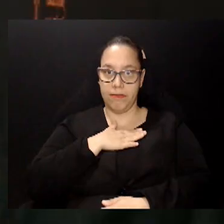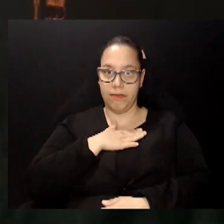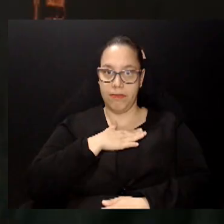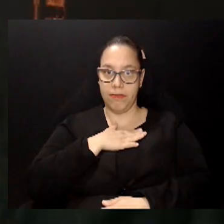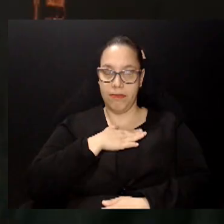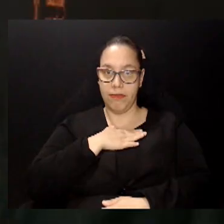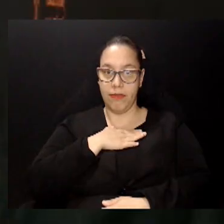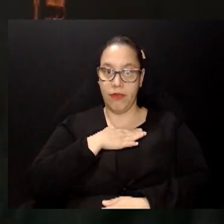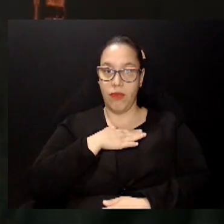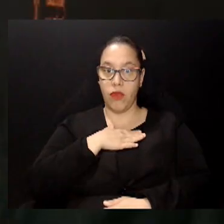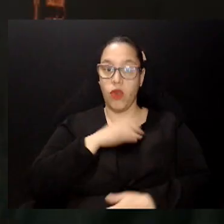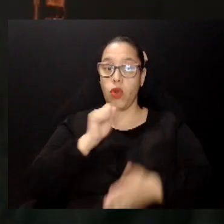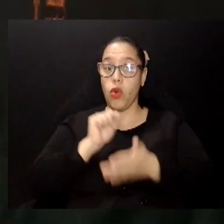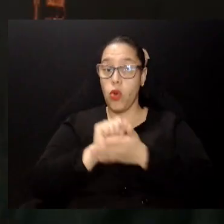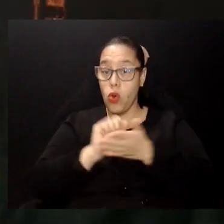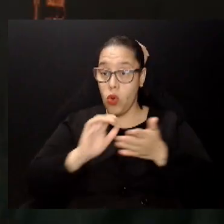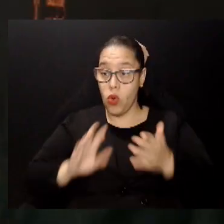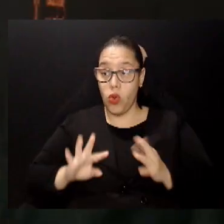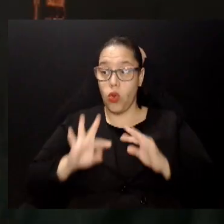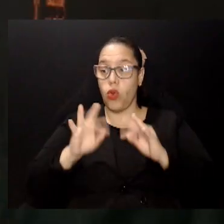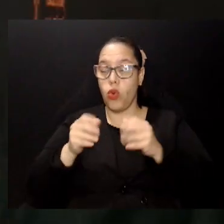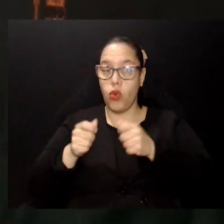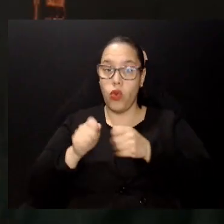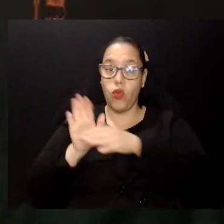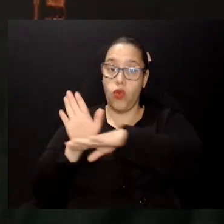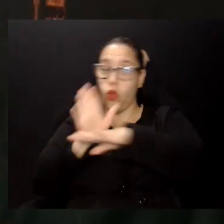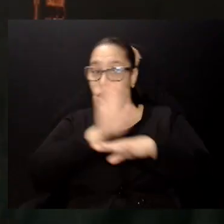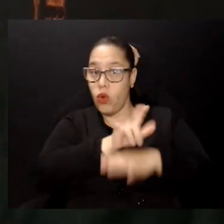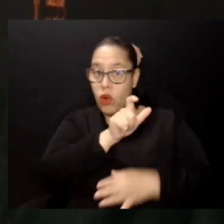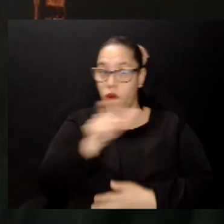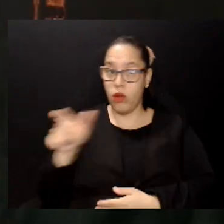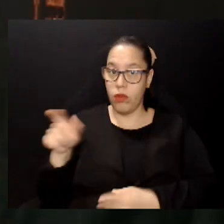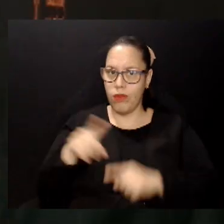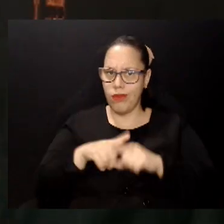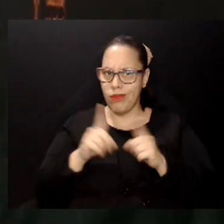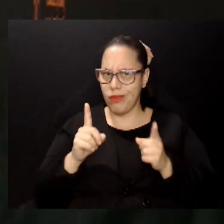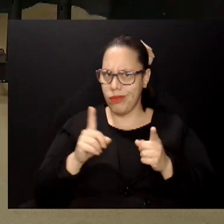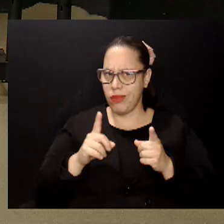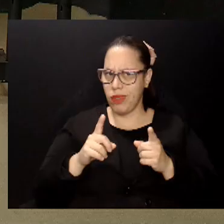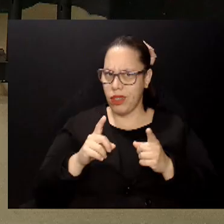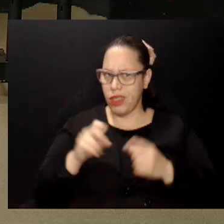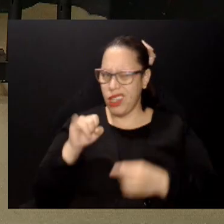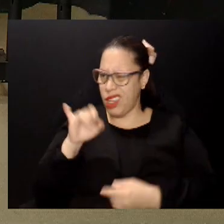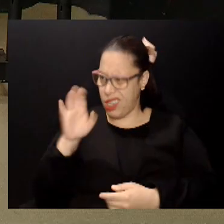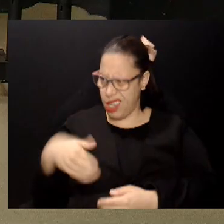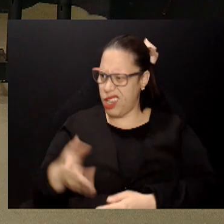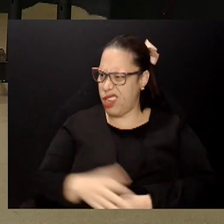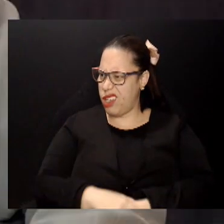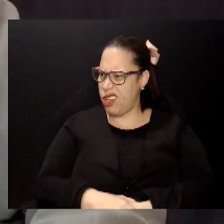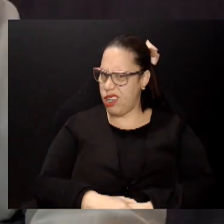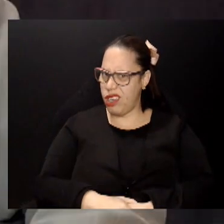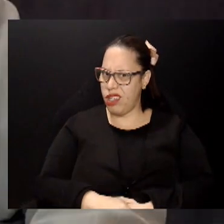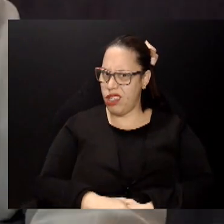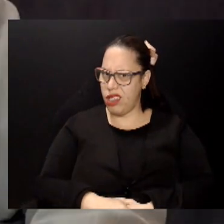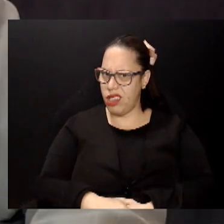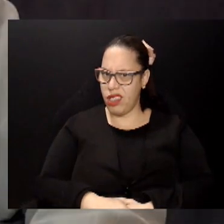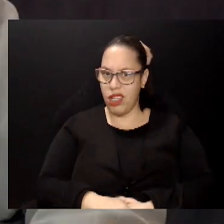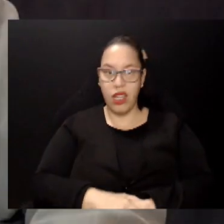atividades, né? Eu vou lá, vou ajudar todo mundo. Tem que ser assim? Nosso cérebro ele gosta de economizar